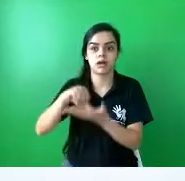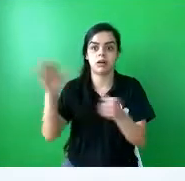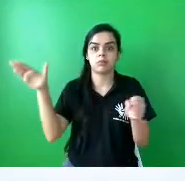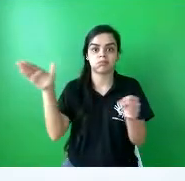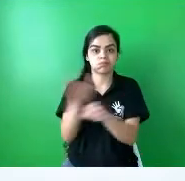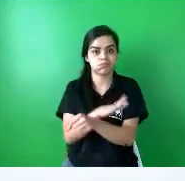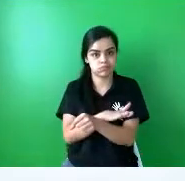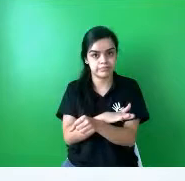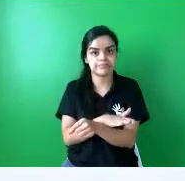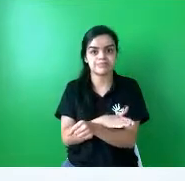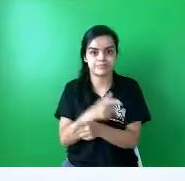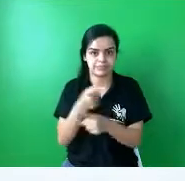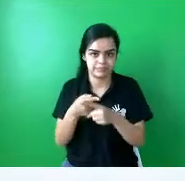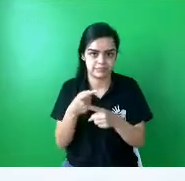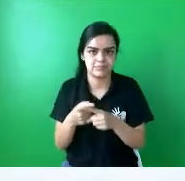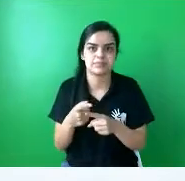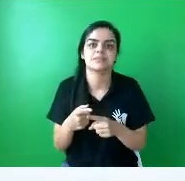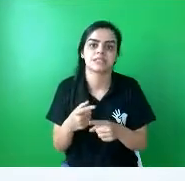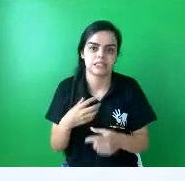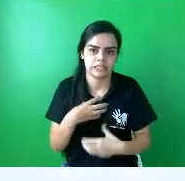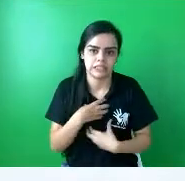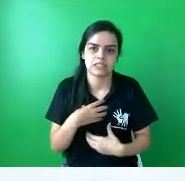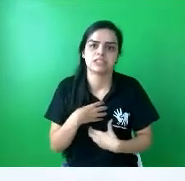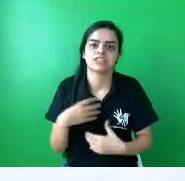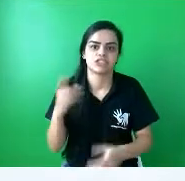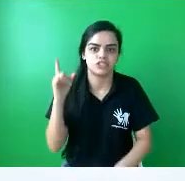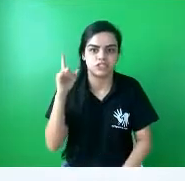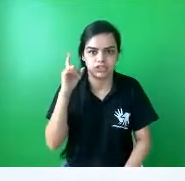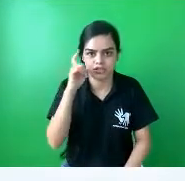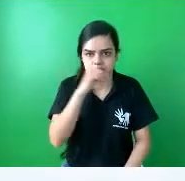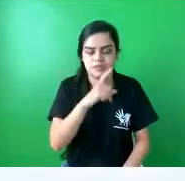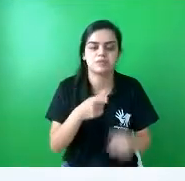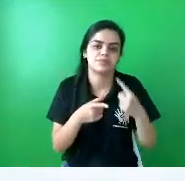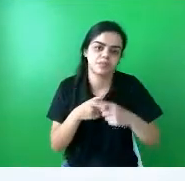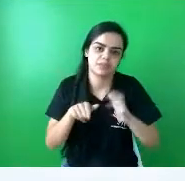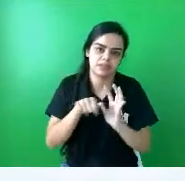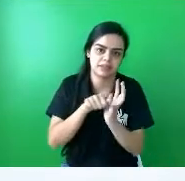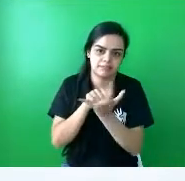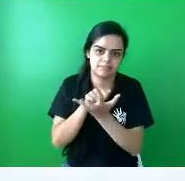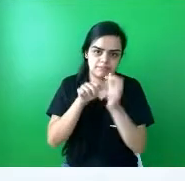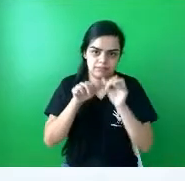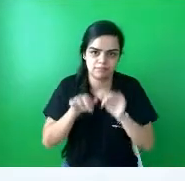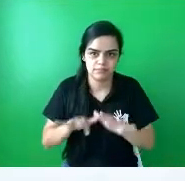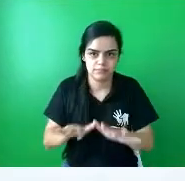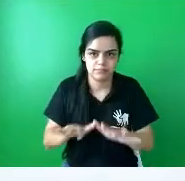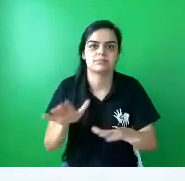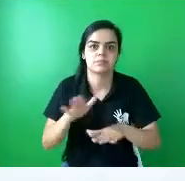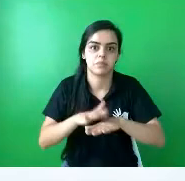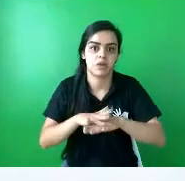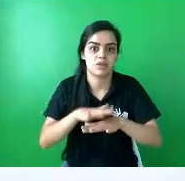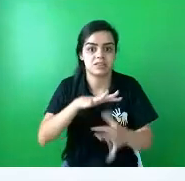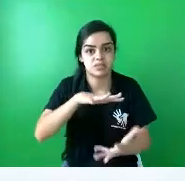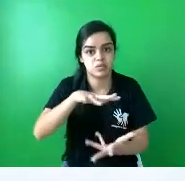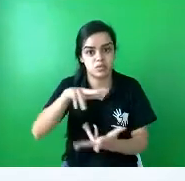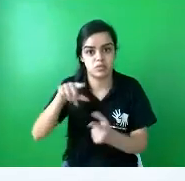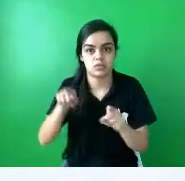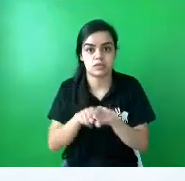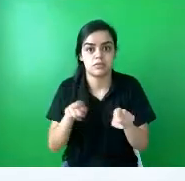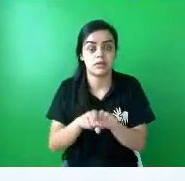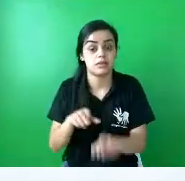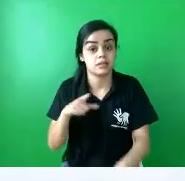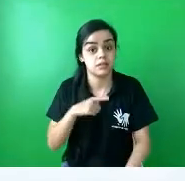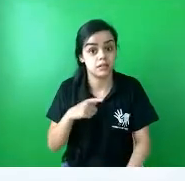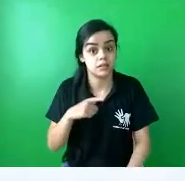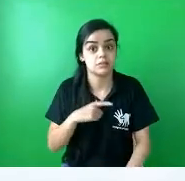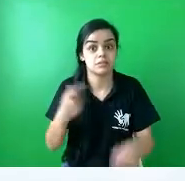né? Nós temos uma situação diferenciada, nós temos aí um Covid aí, que é uma pandemia, uma doença mundial, né? E nós temos que